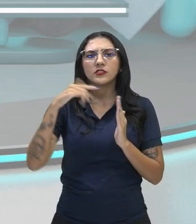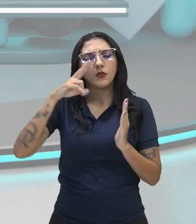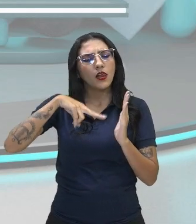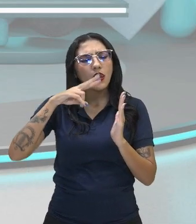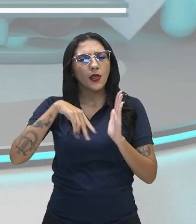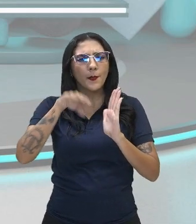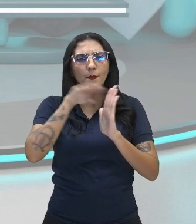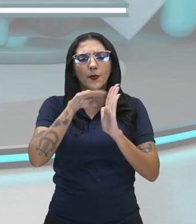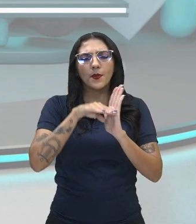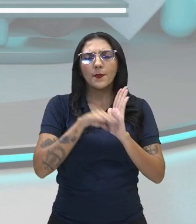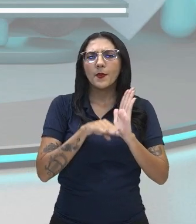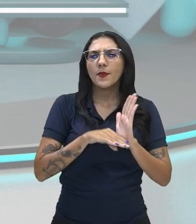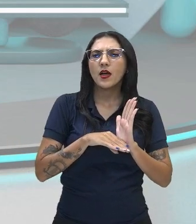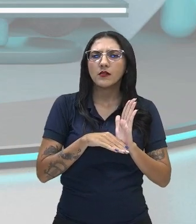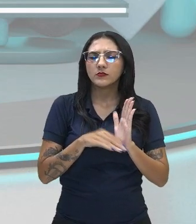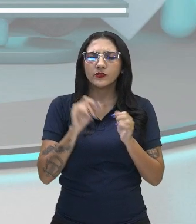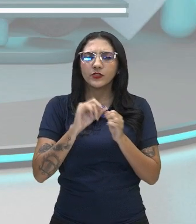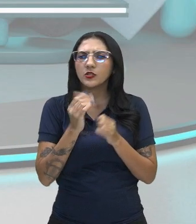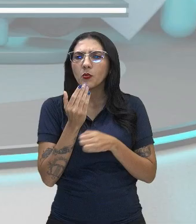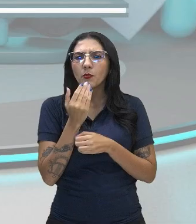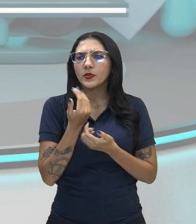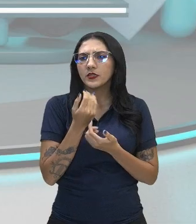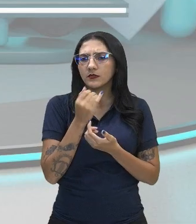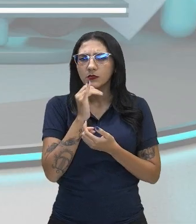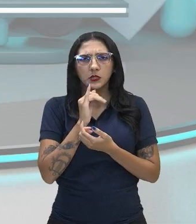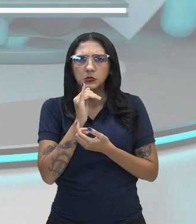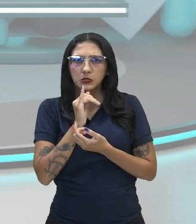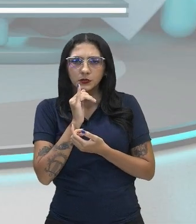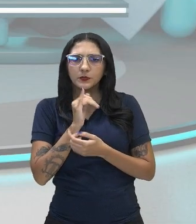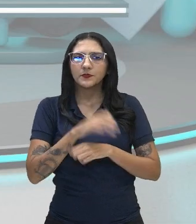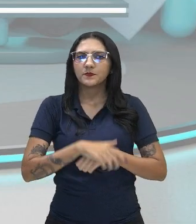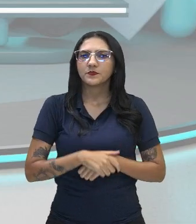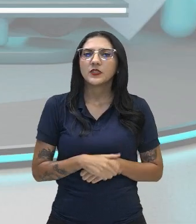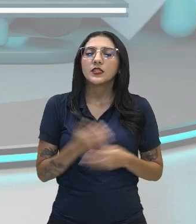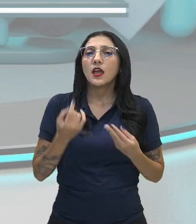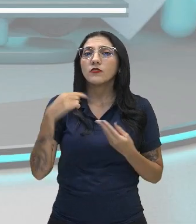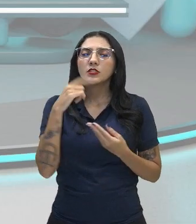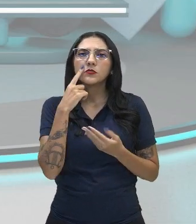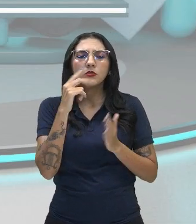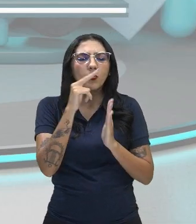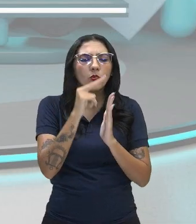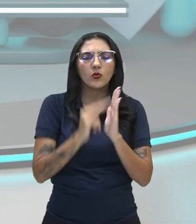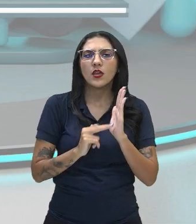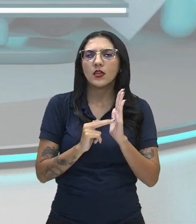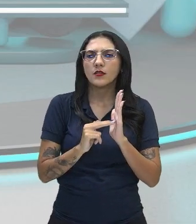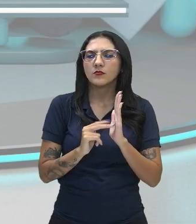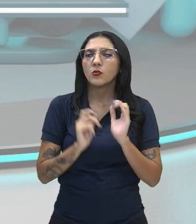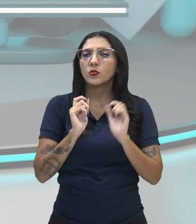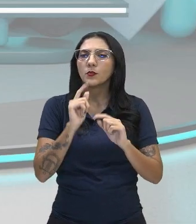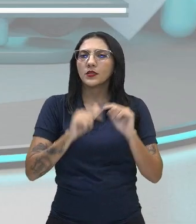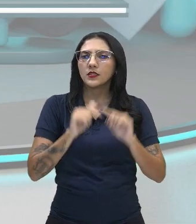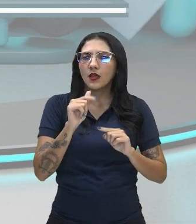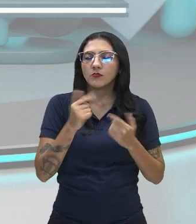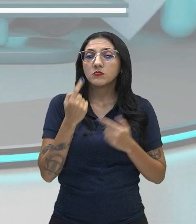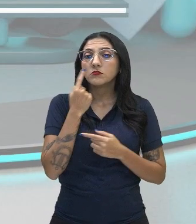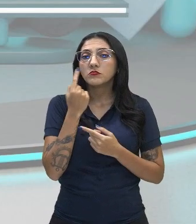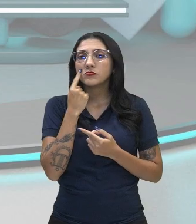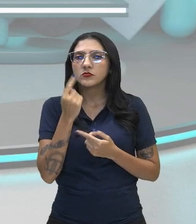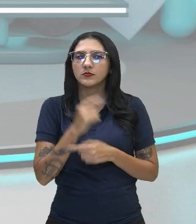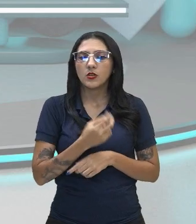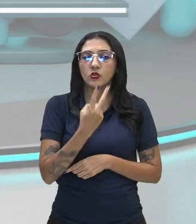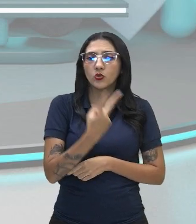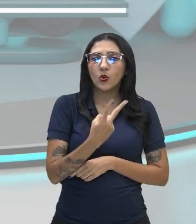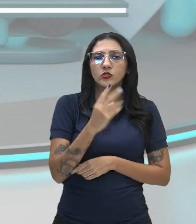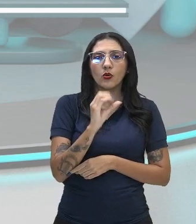receita simples. Você vai fazer um omelete, por exemplo, e você lê a seguinte receita: ingredientes: